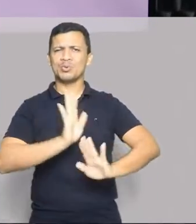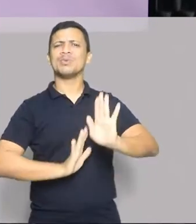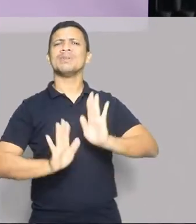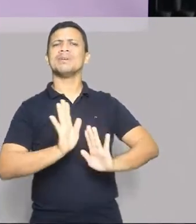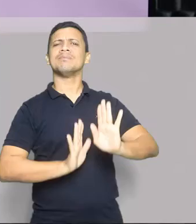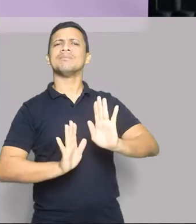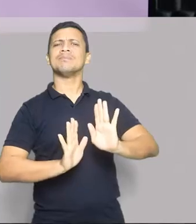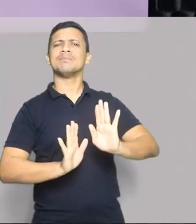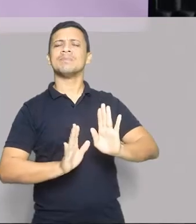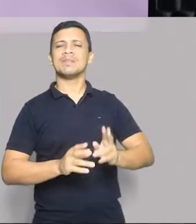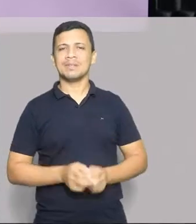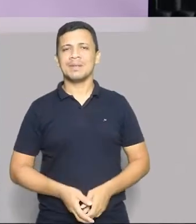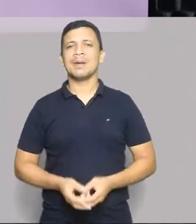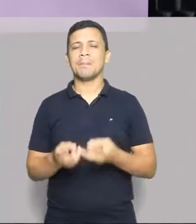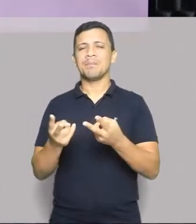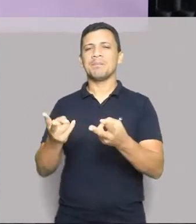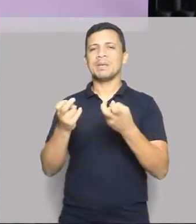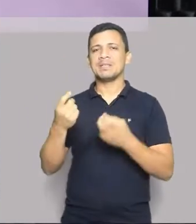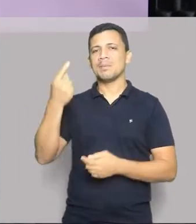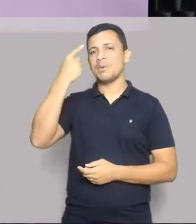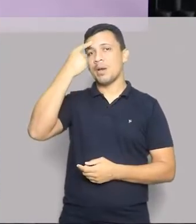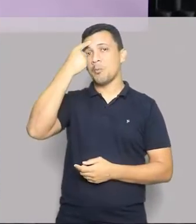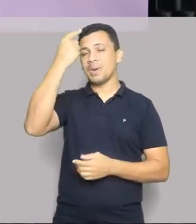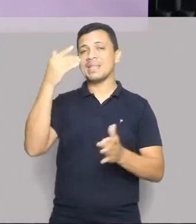tem aí nitidamente a ideia da